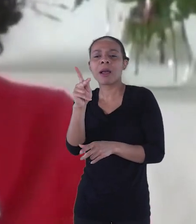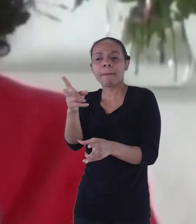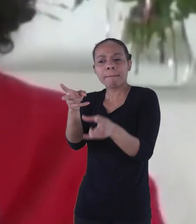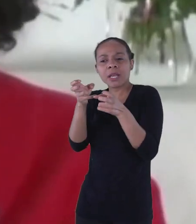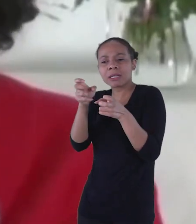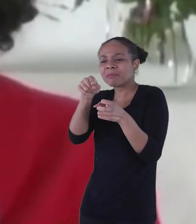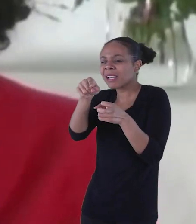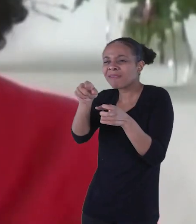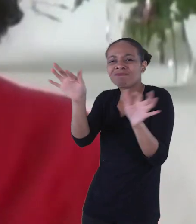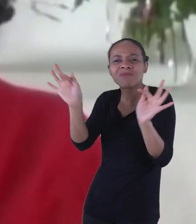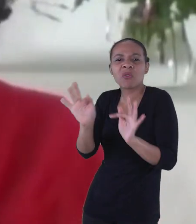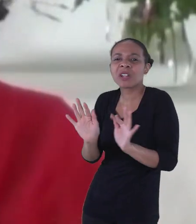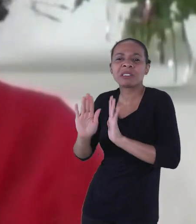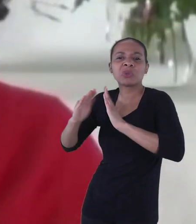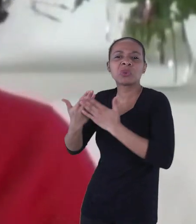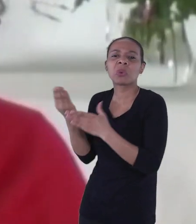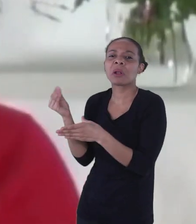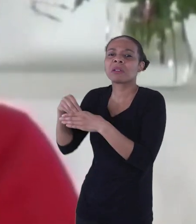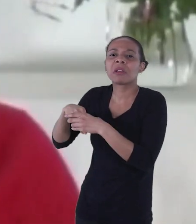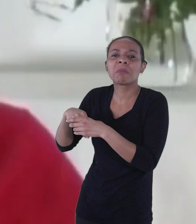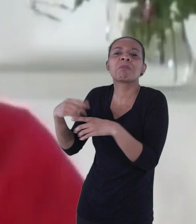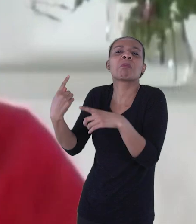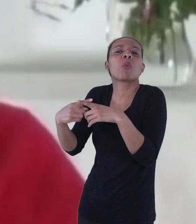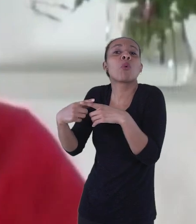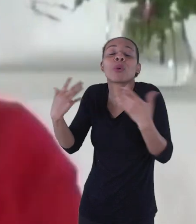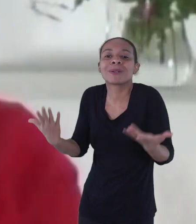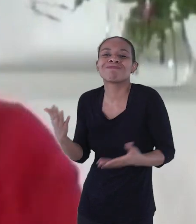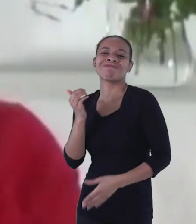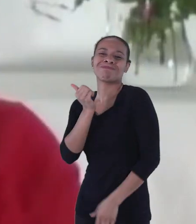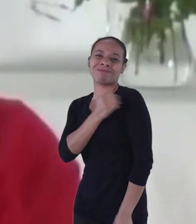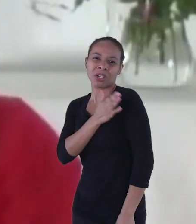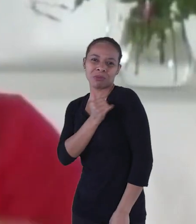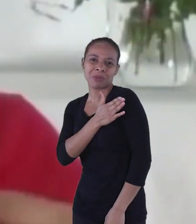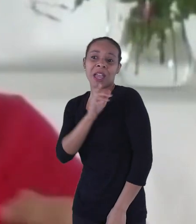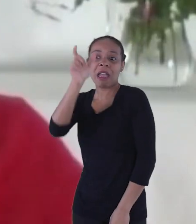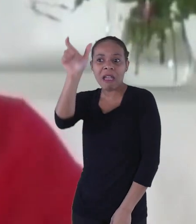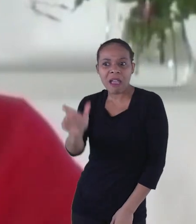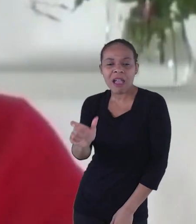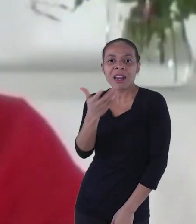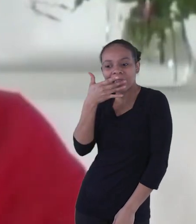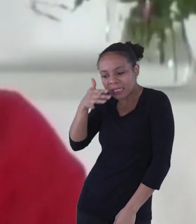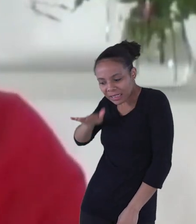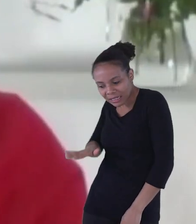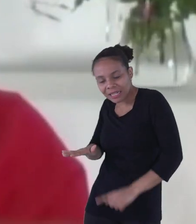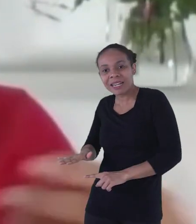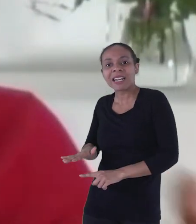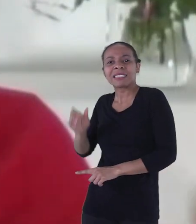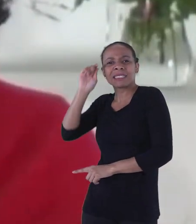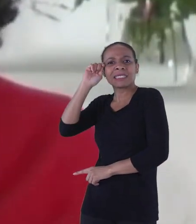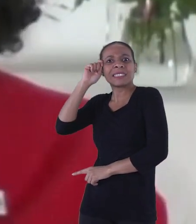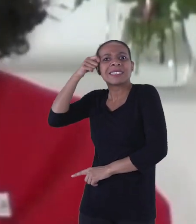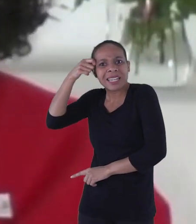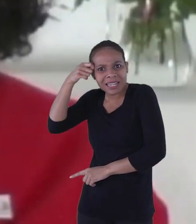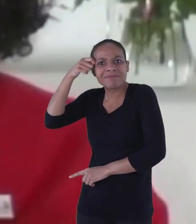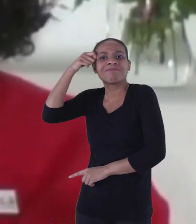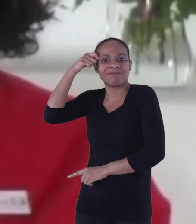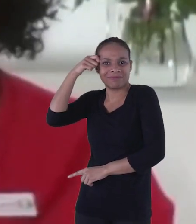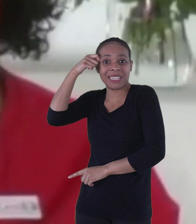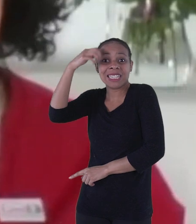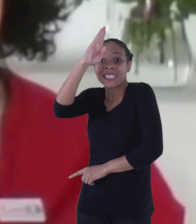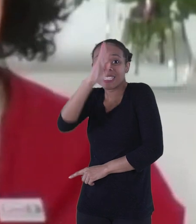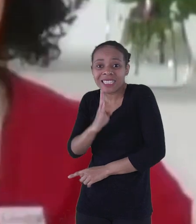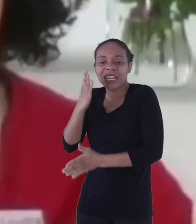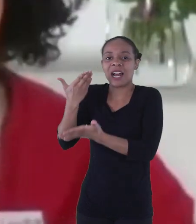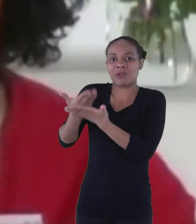o preconceito, né, vigente na época, ela era uma menina preta, que estudava de graça em uma